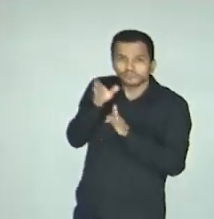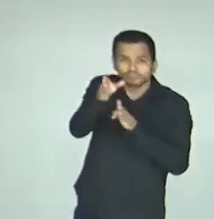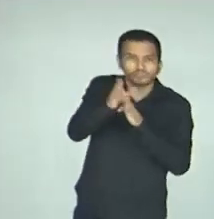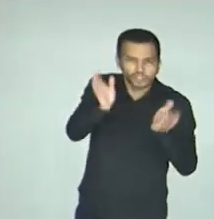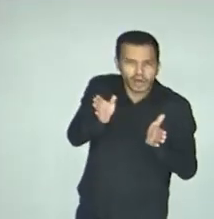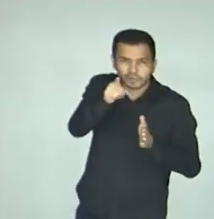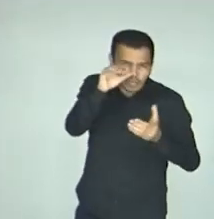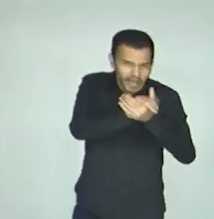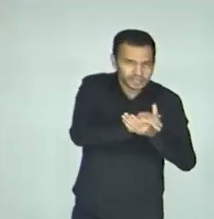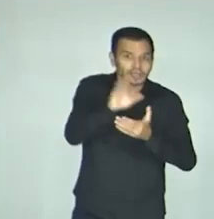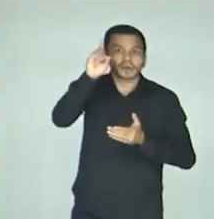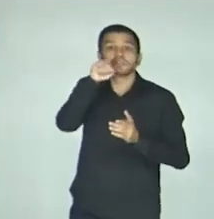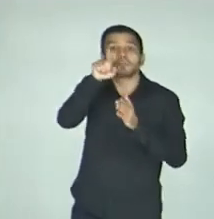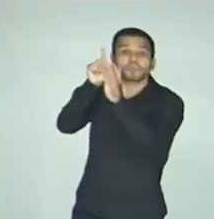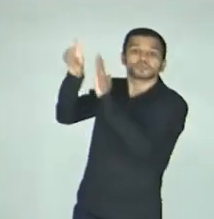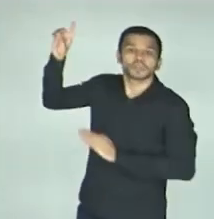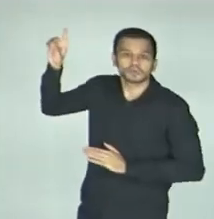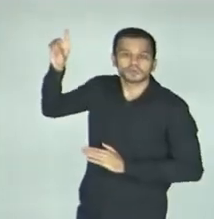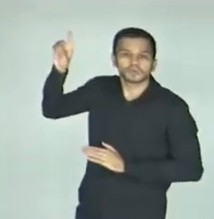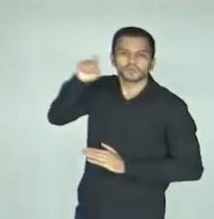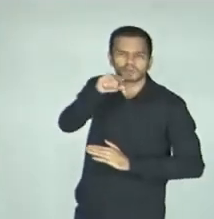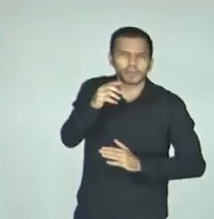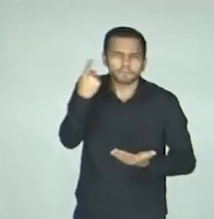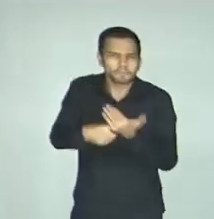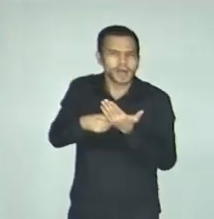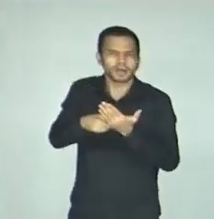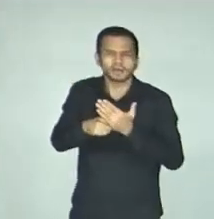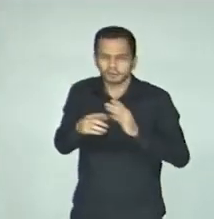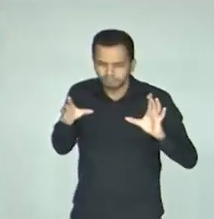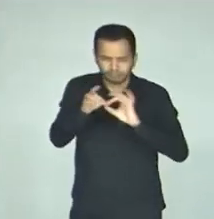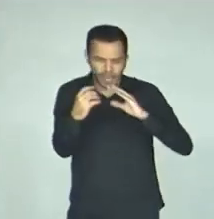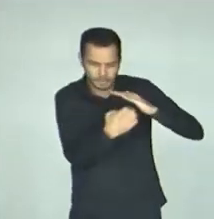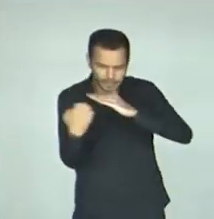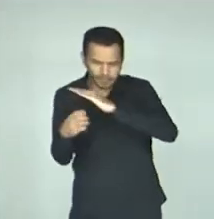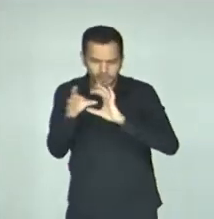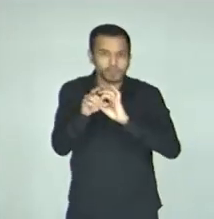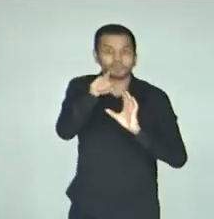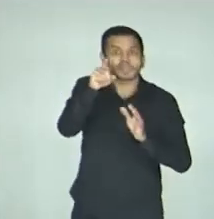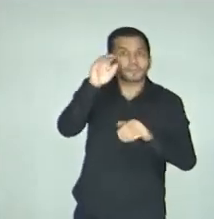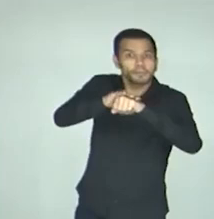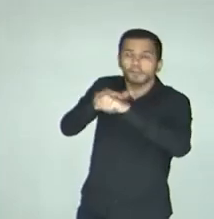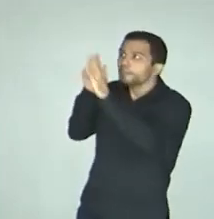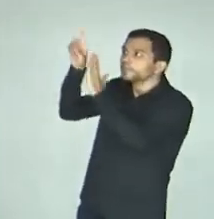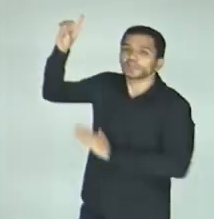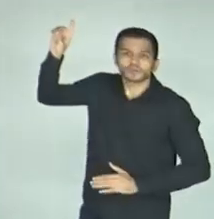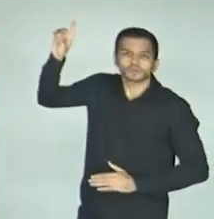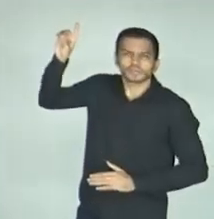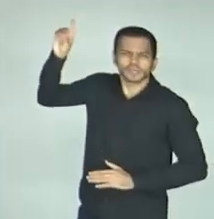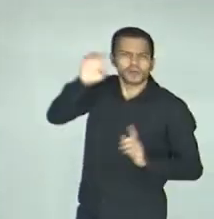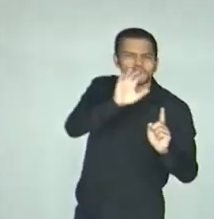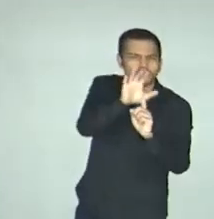vai formar uma empresa com essa pessoa perguntou para Deus o quanto Deus interfere nesse projeto seu